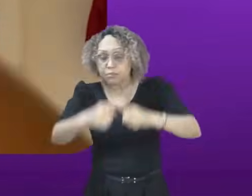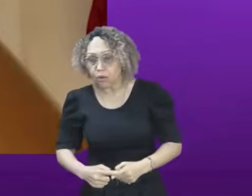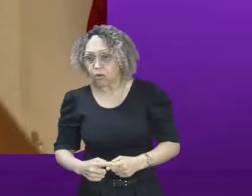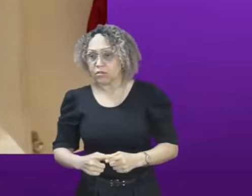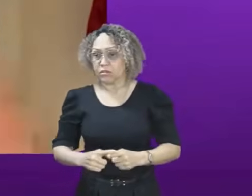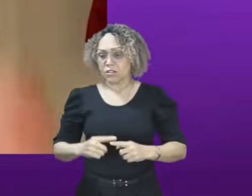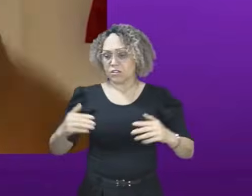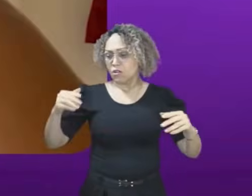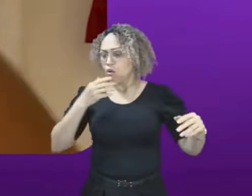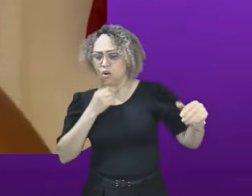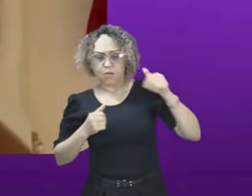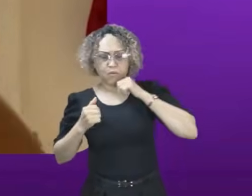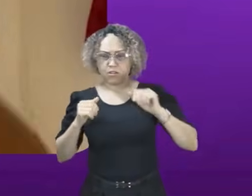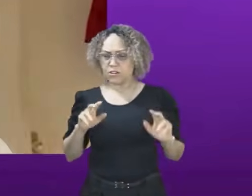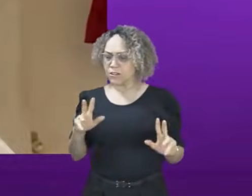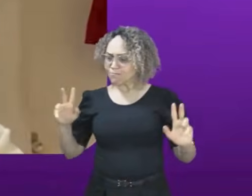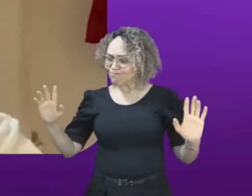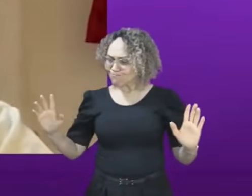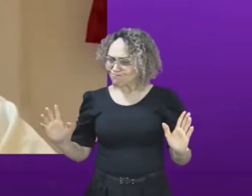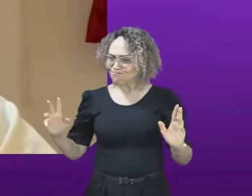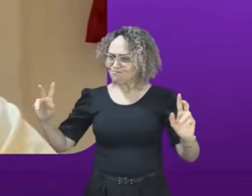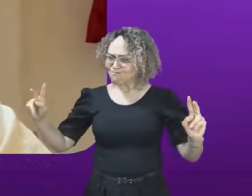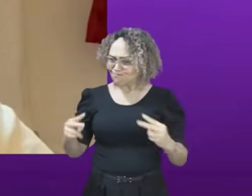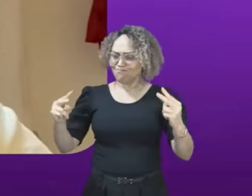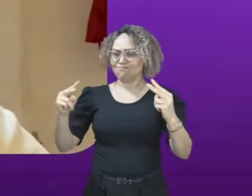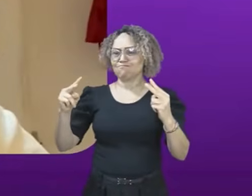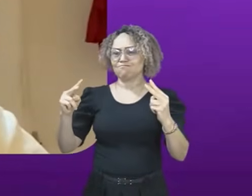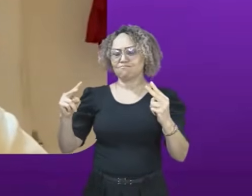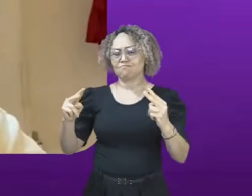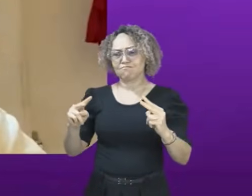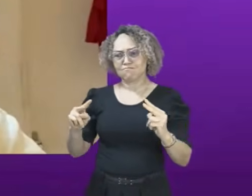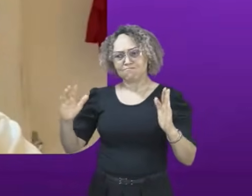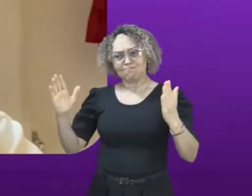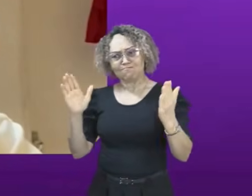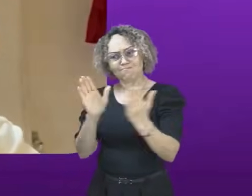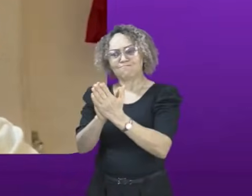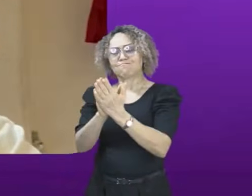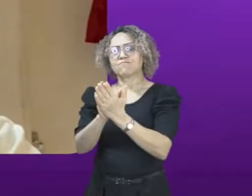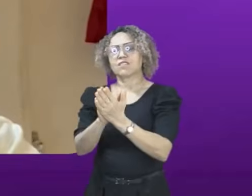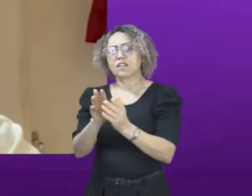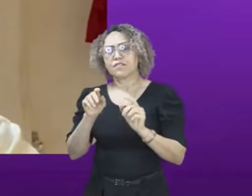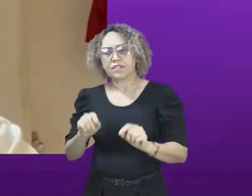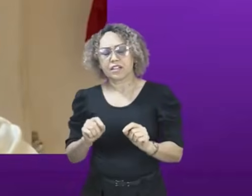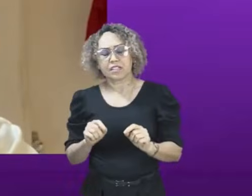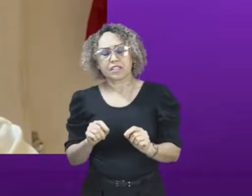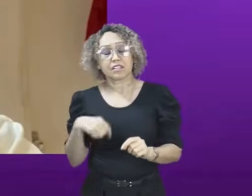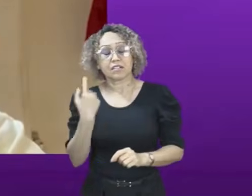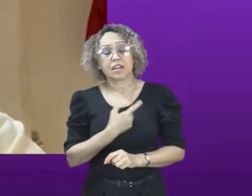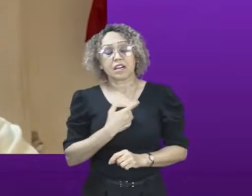lado a lado, frente a frente, colocando o nosso projeto de território, cidade, estado e país que a gente quer.